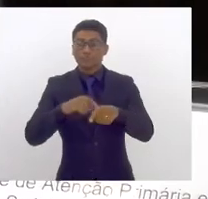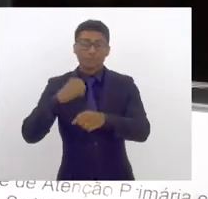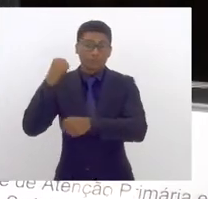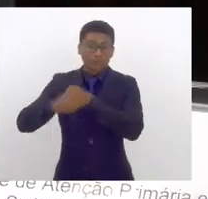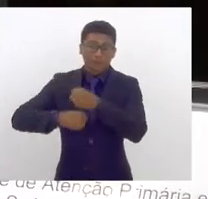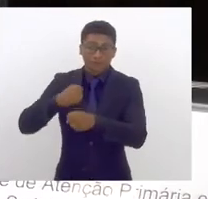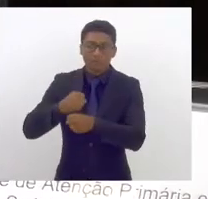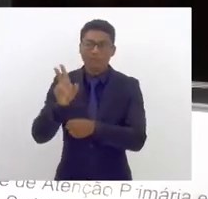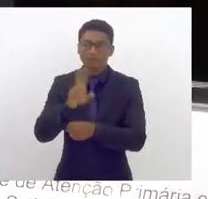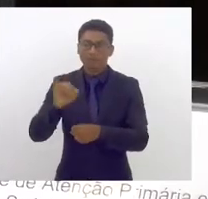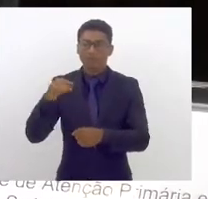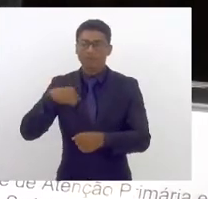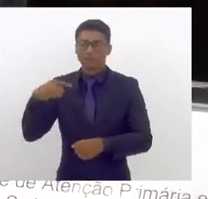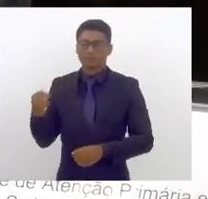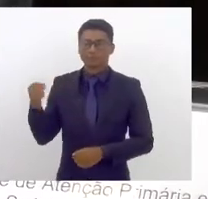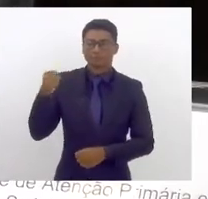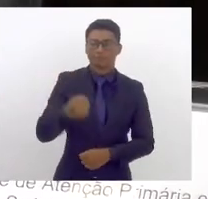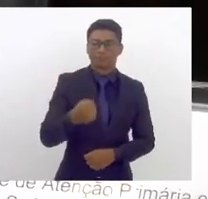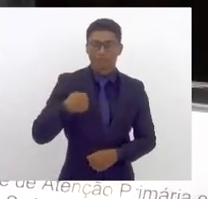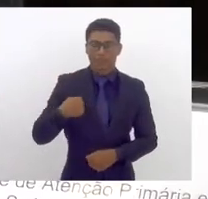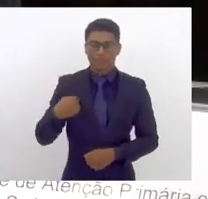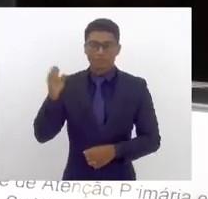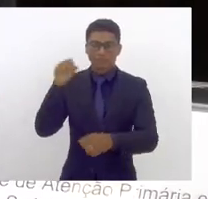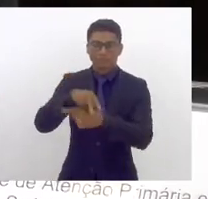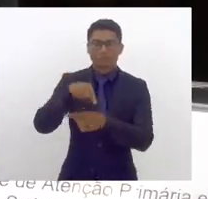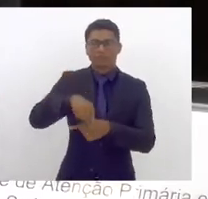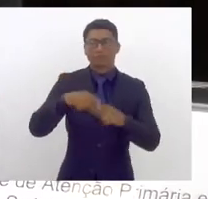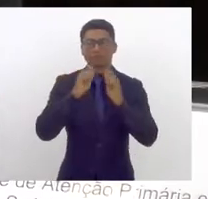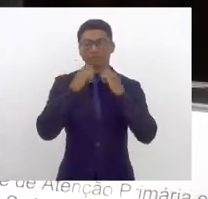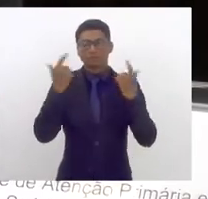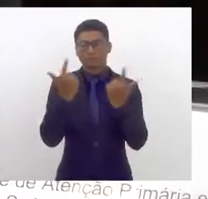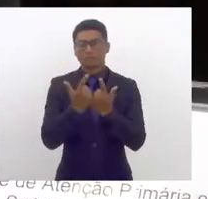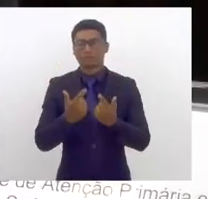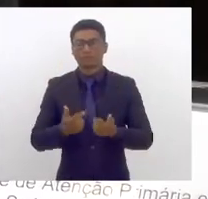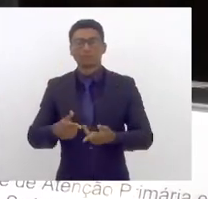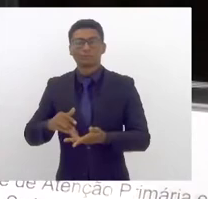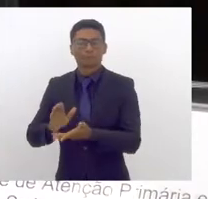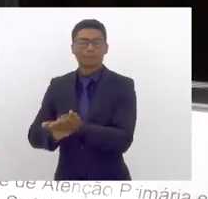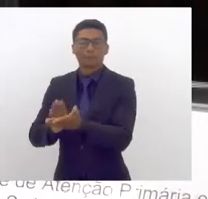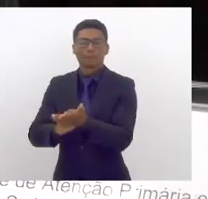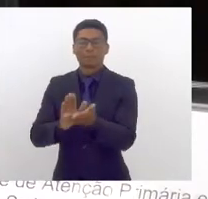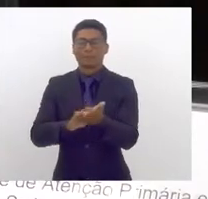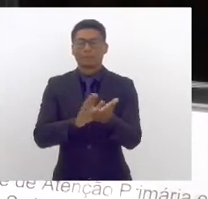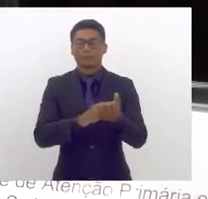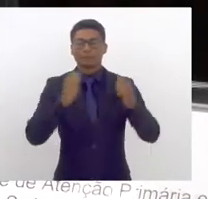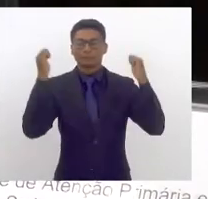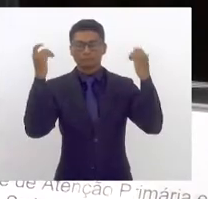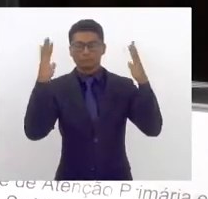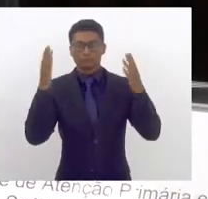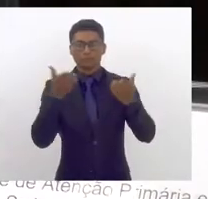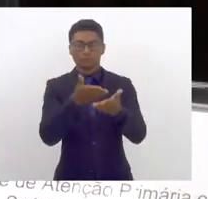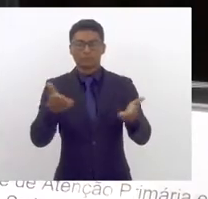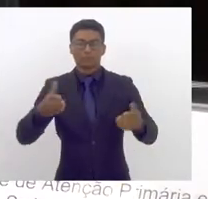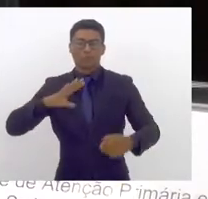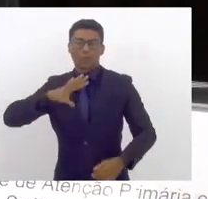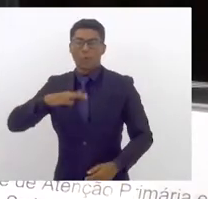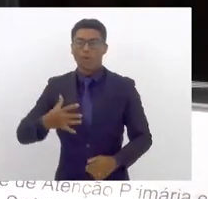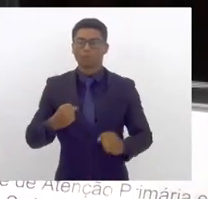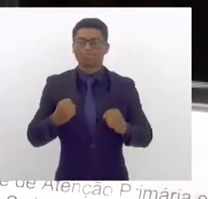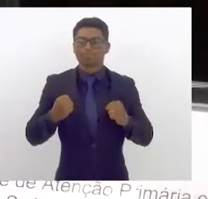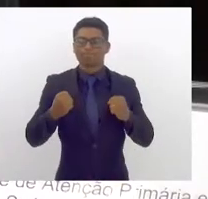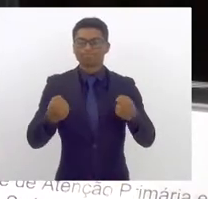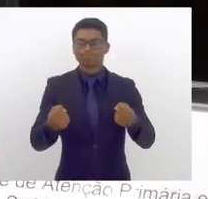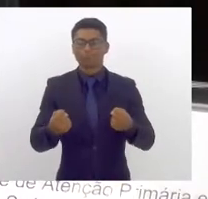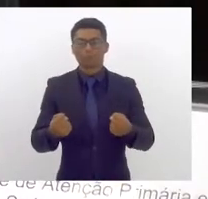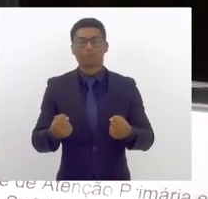legislatura e queria parabenizar a força a coragem e a defesa contundente